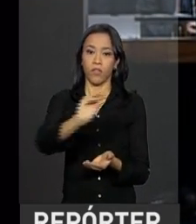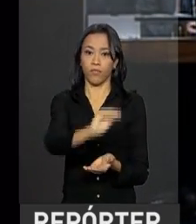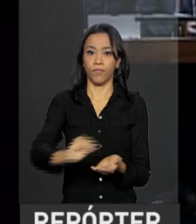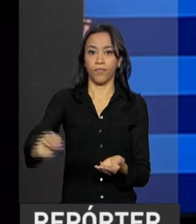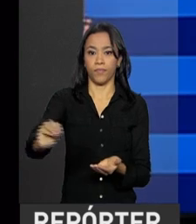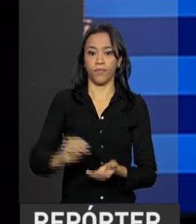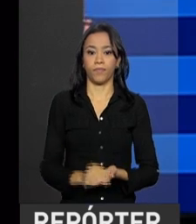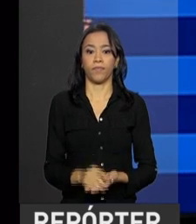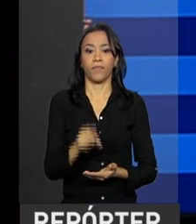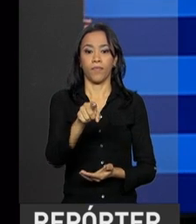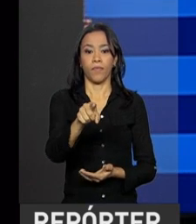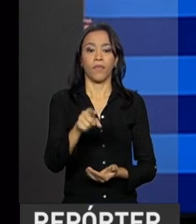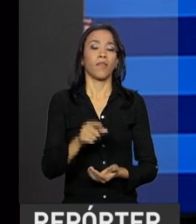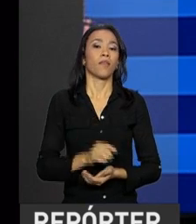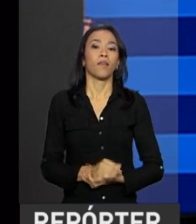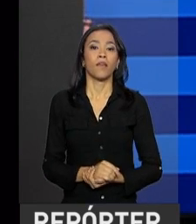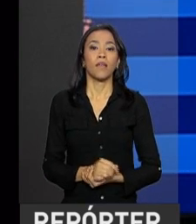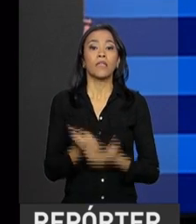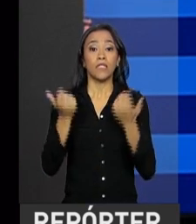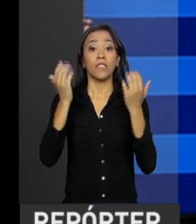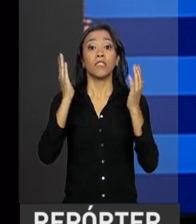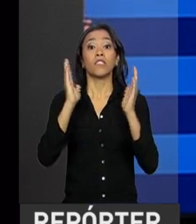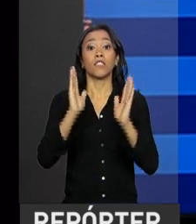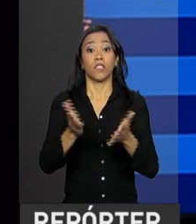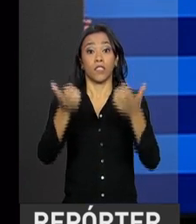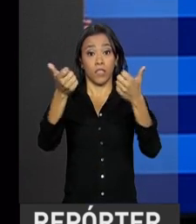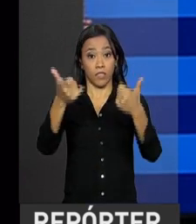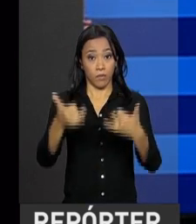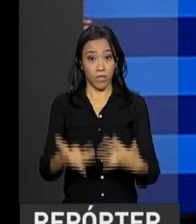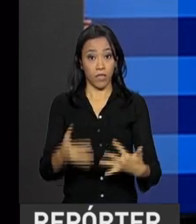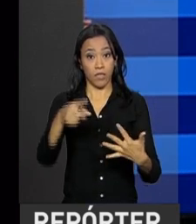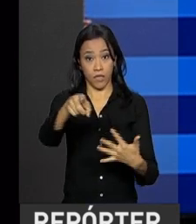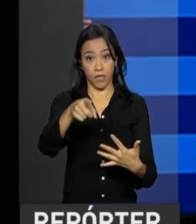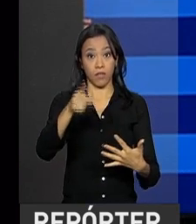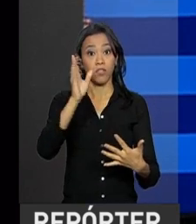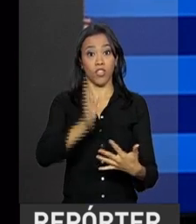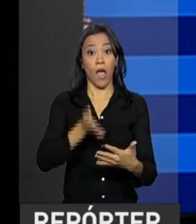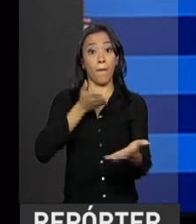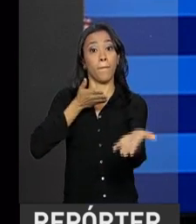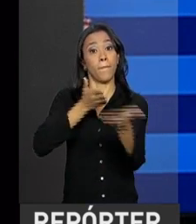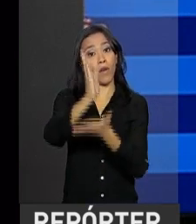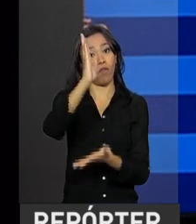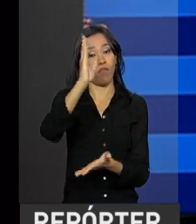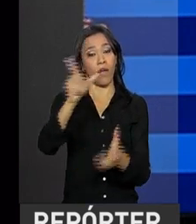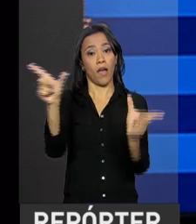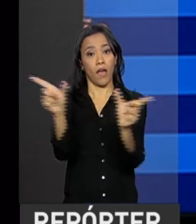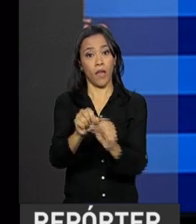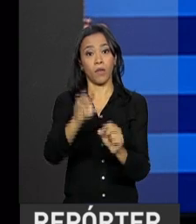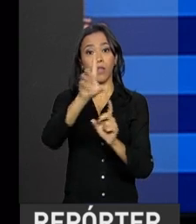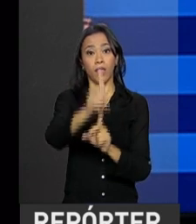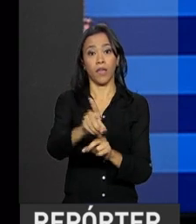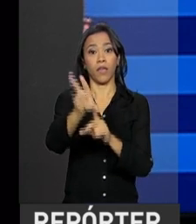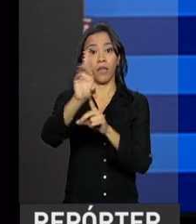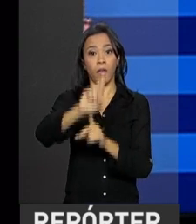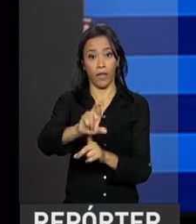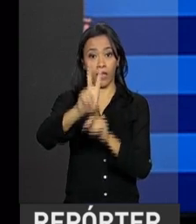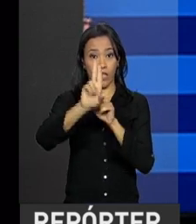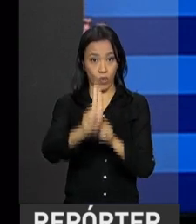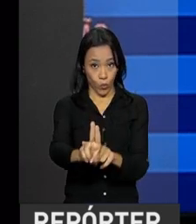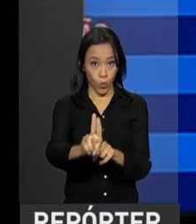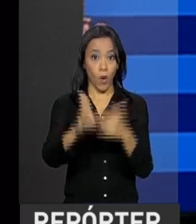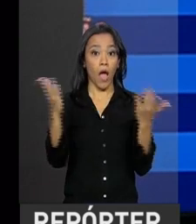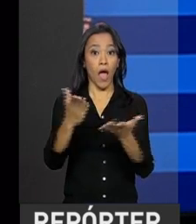nenhuma abstenção está portanto aprovado a dru em segundo turno a matéria vai